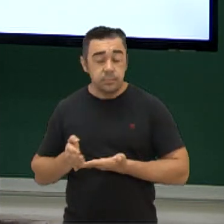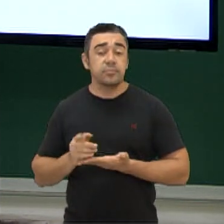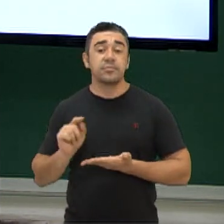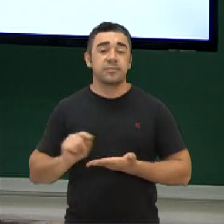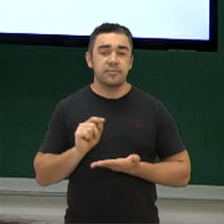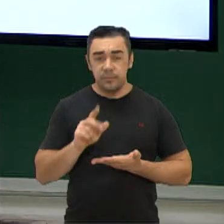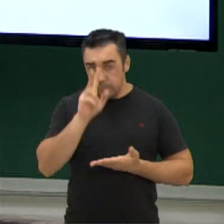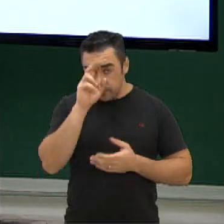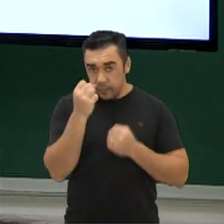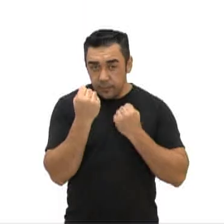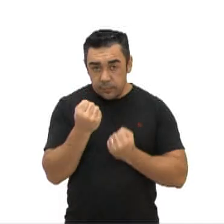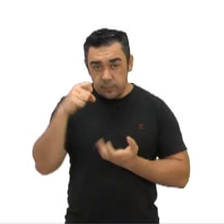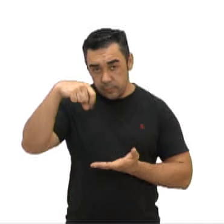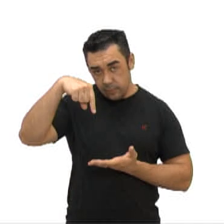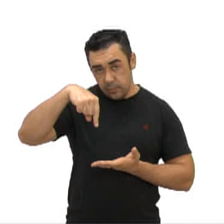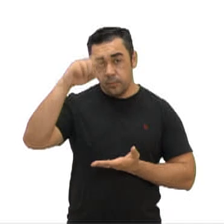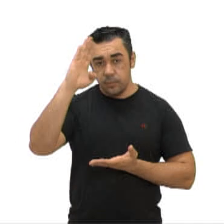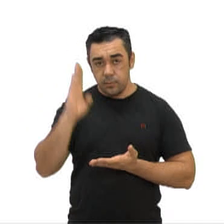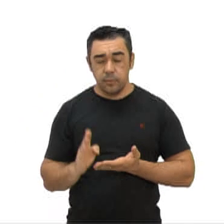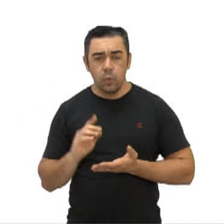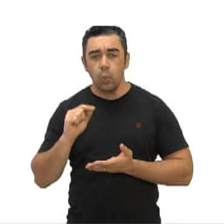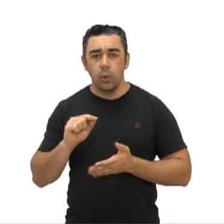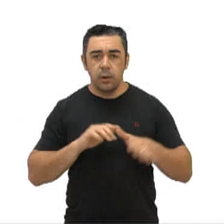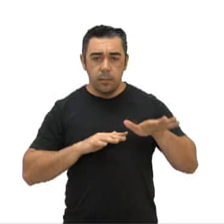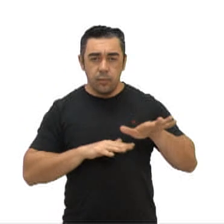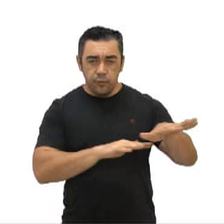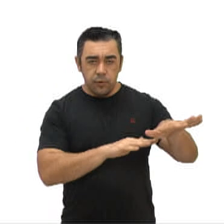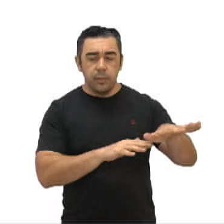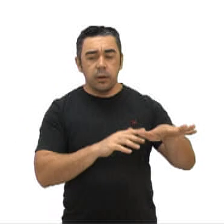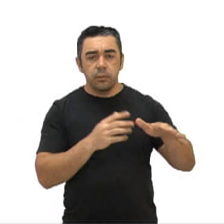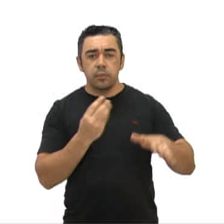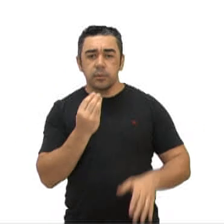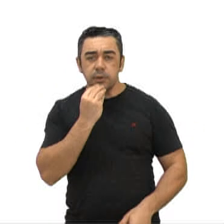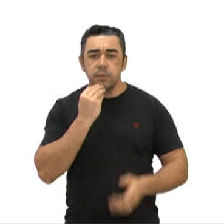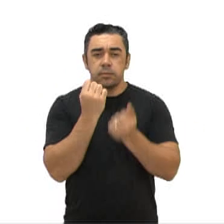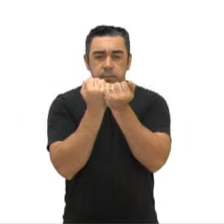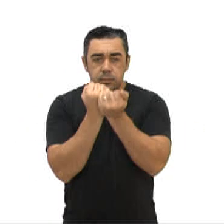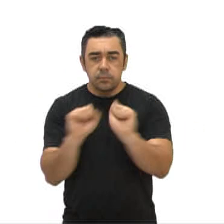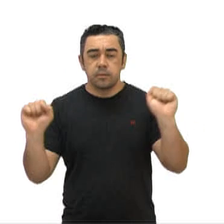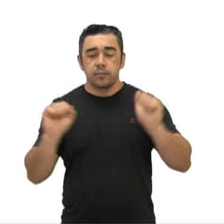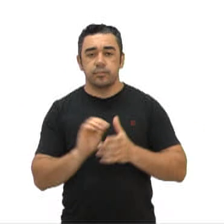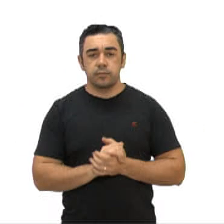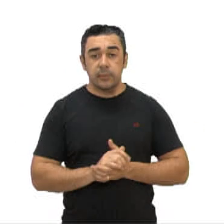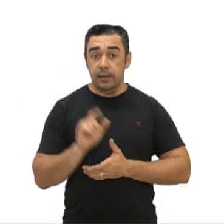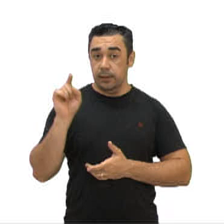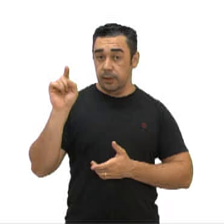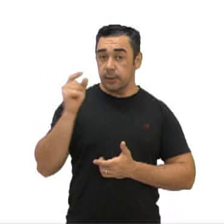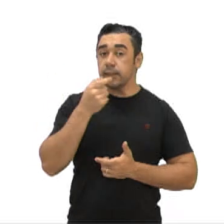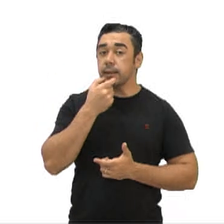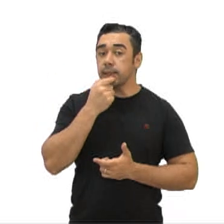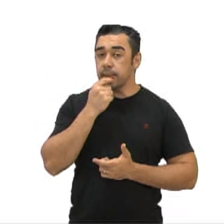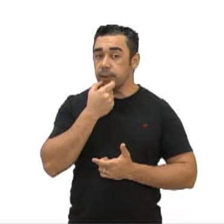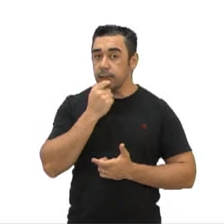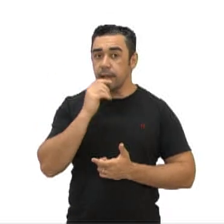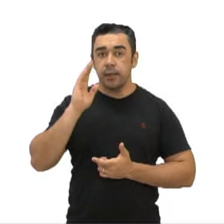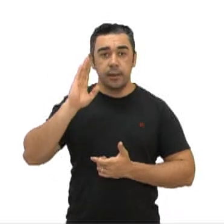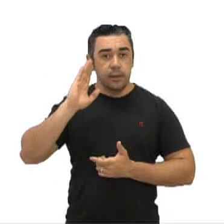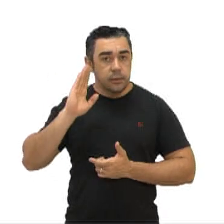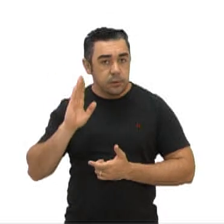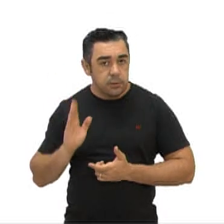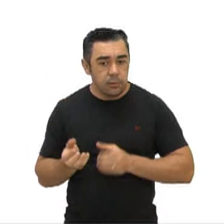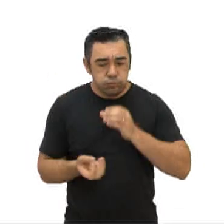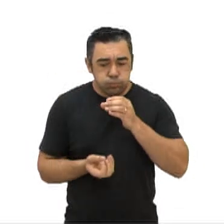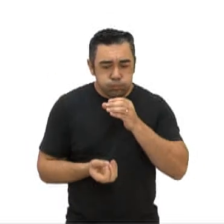a se fortalecer aqui no Brasil um movimento abolicionista. A Inglaterra, que estava já no auge da